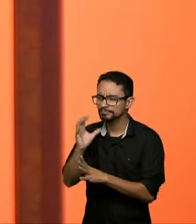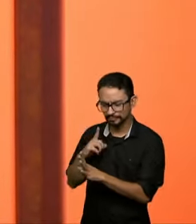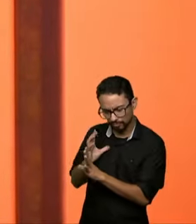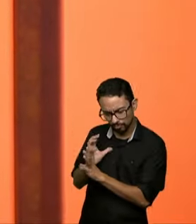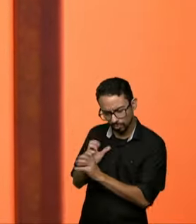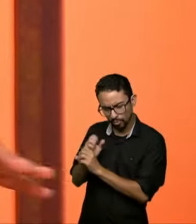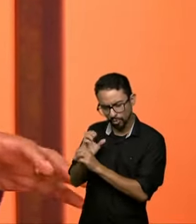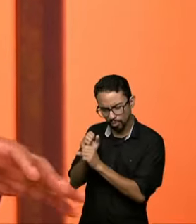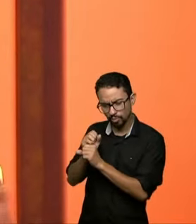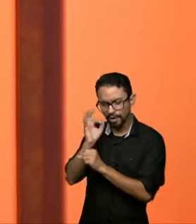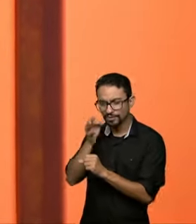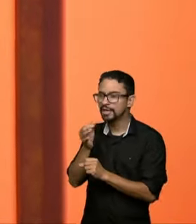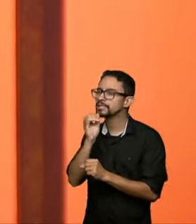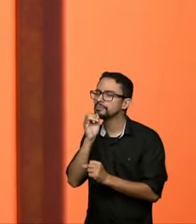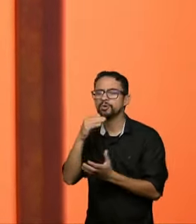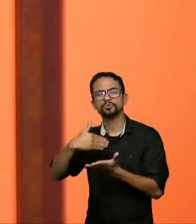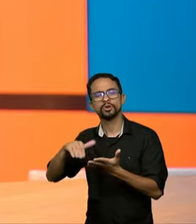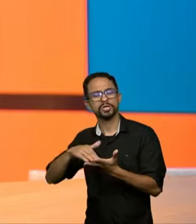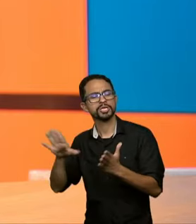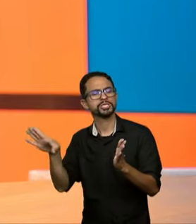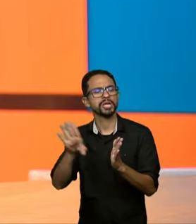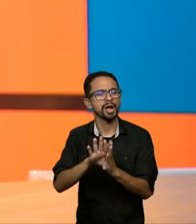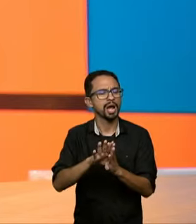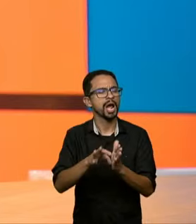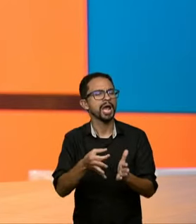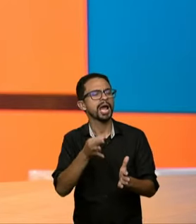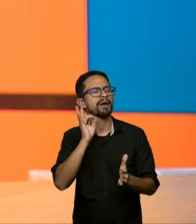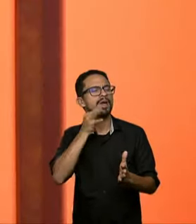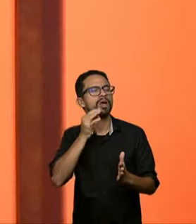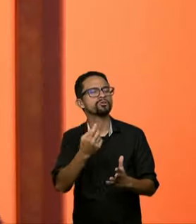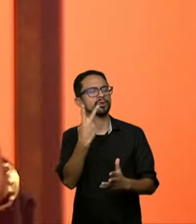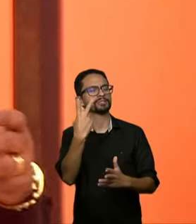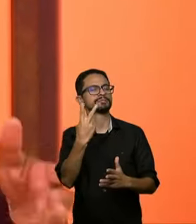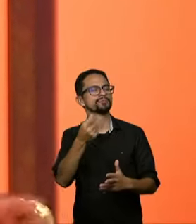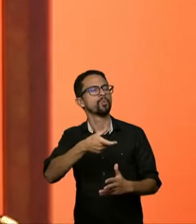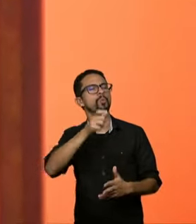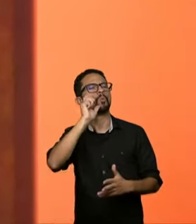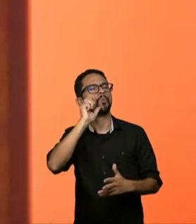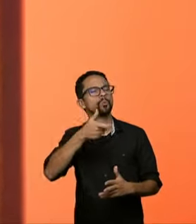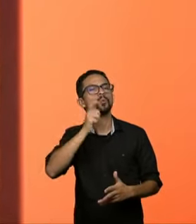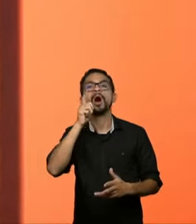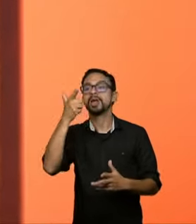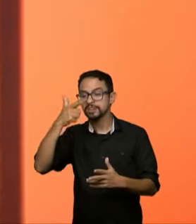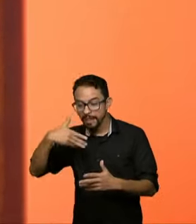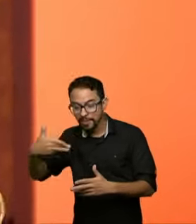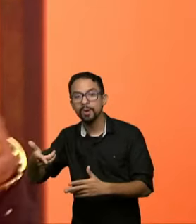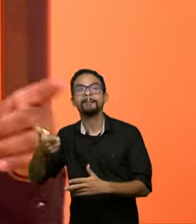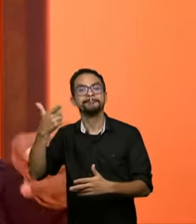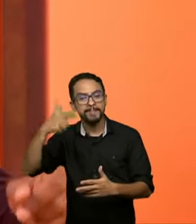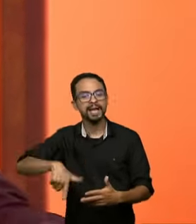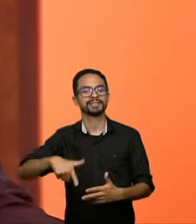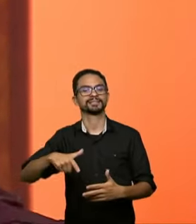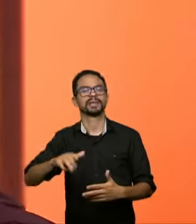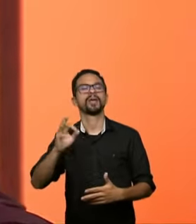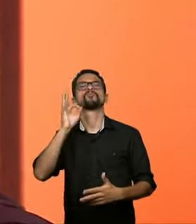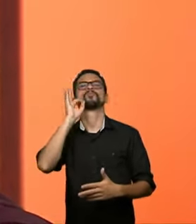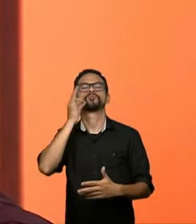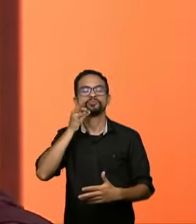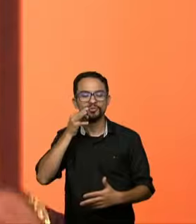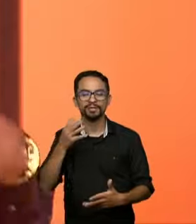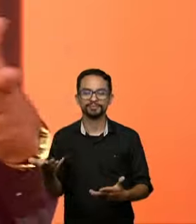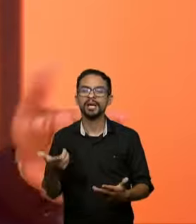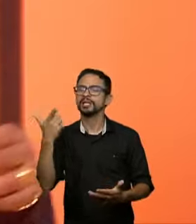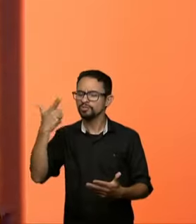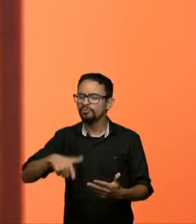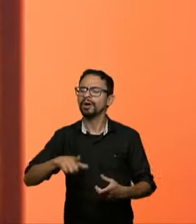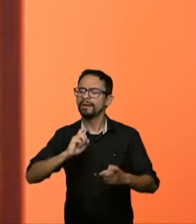café? Por exemplo, eu chego no escritório, eu já vou lá, tomo logo 2 cafezinhos. Daqui a pouco vai mais um. E não sei o que, mais outro. Outra